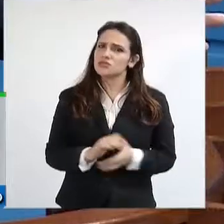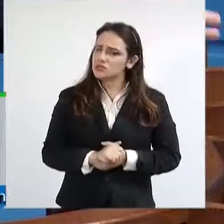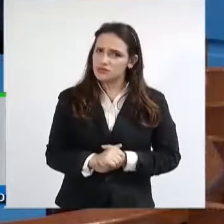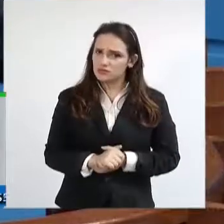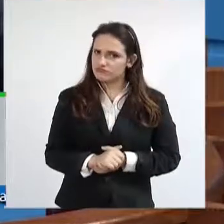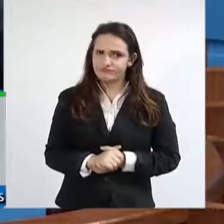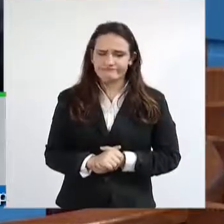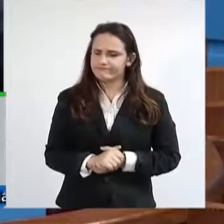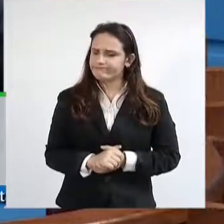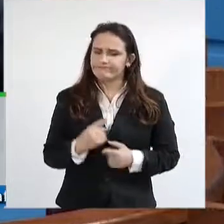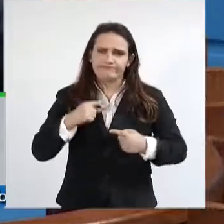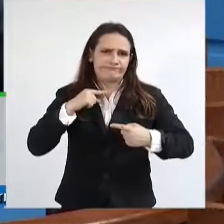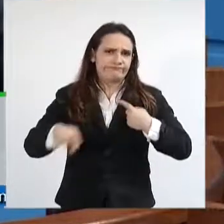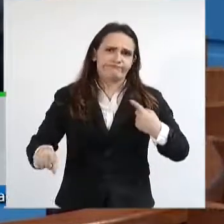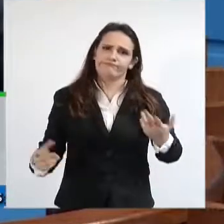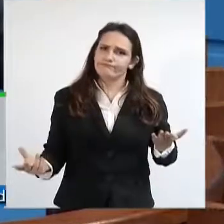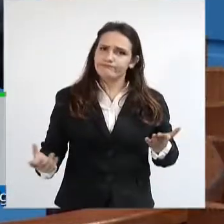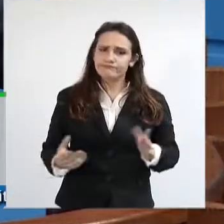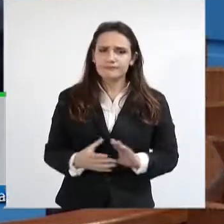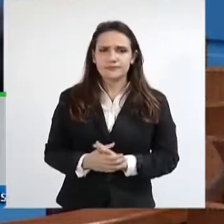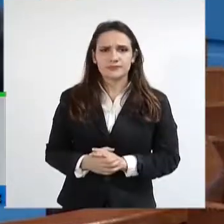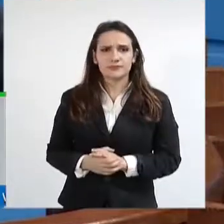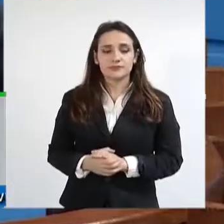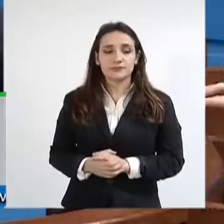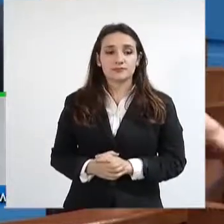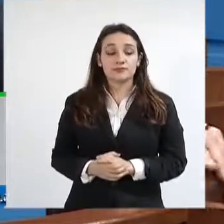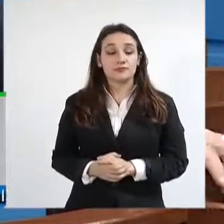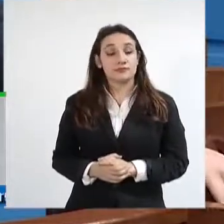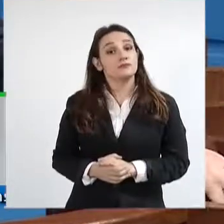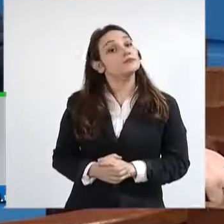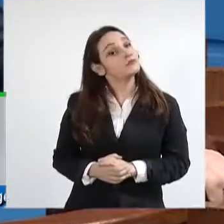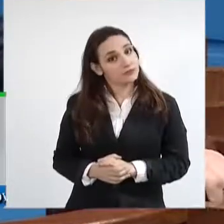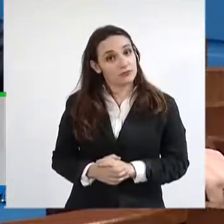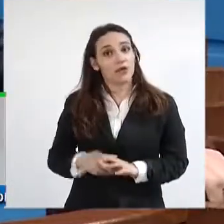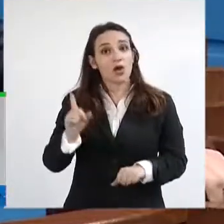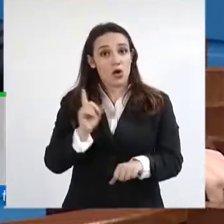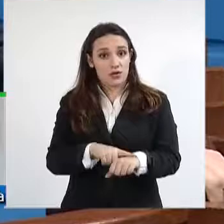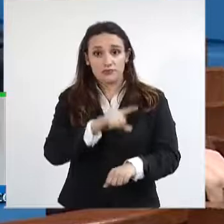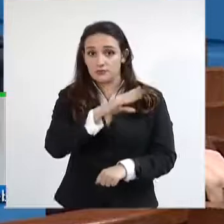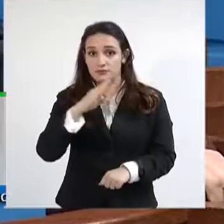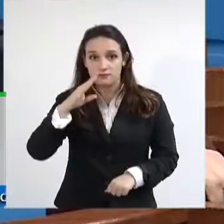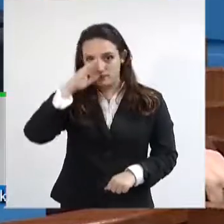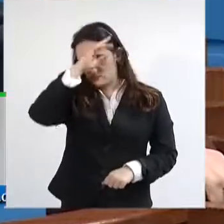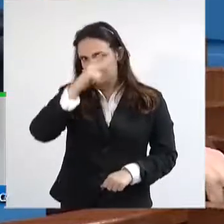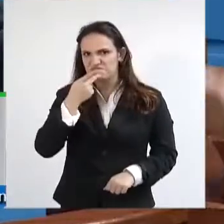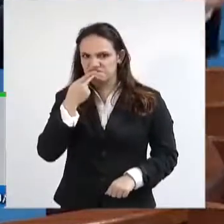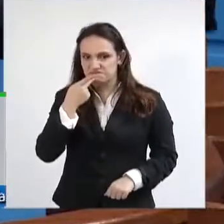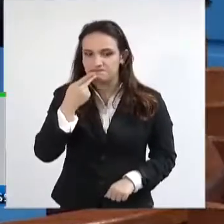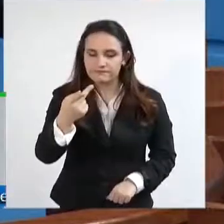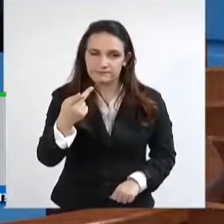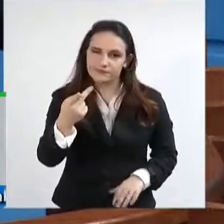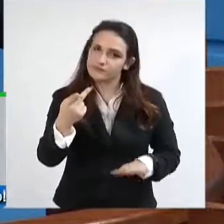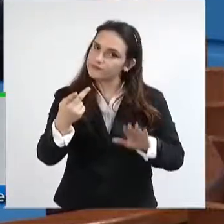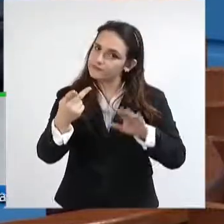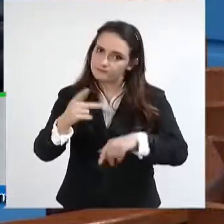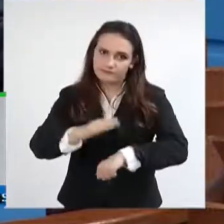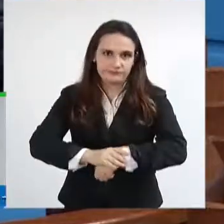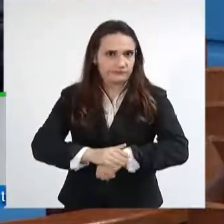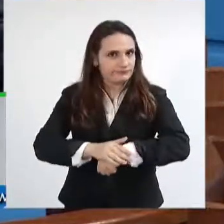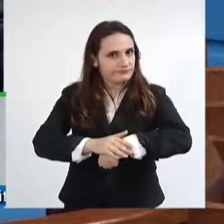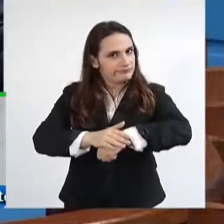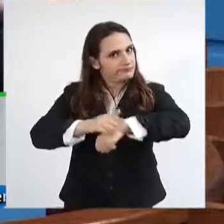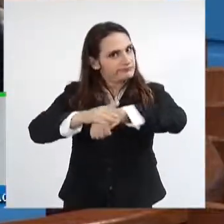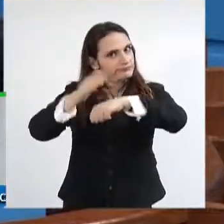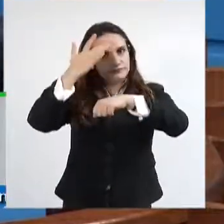de presidente da República. Quando ele fez essa fala desastrosa, ele só convidou mais